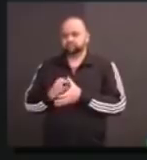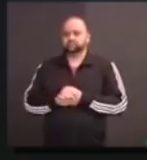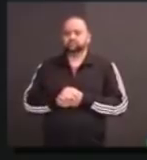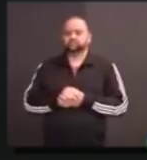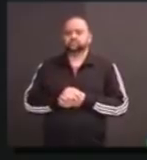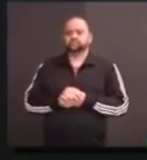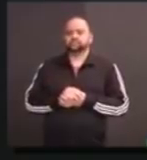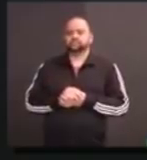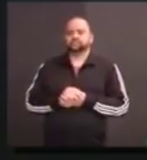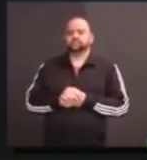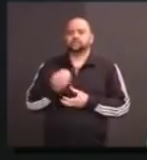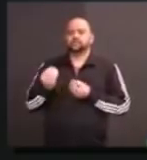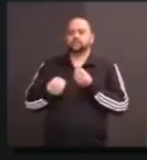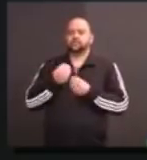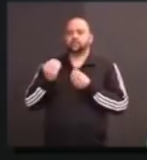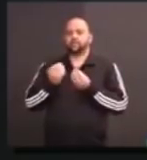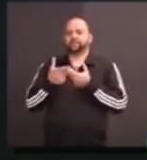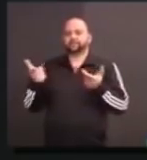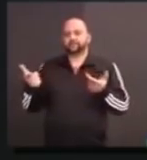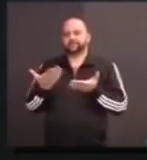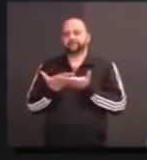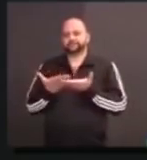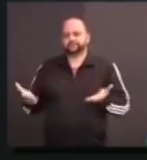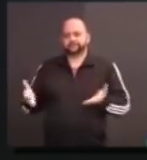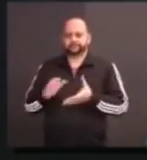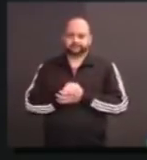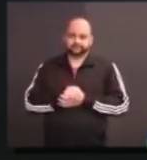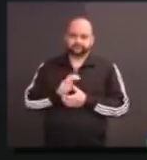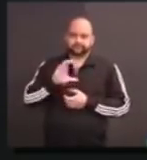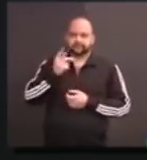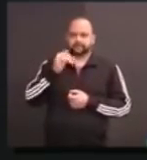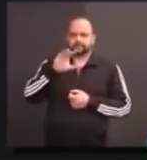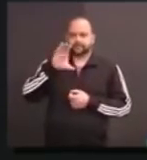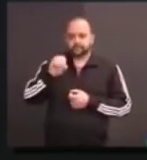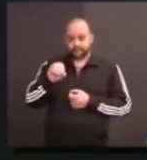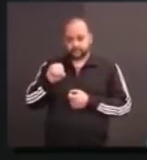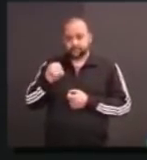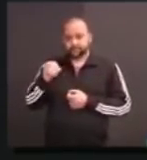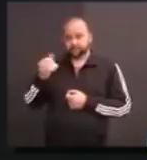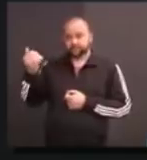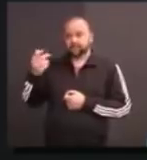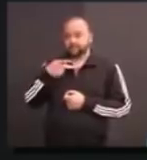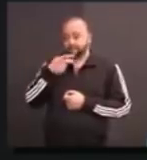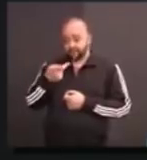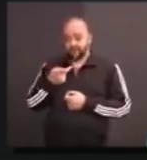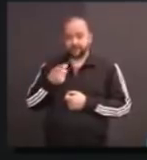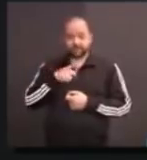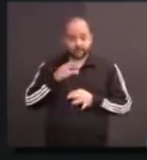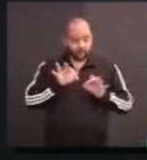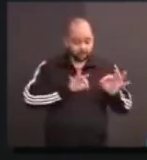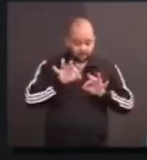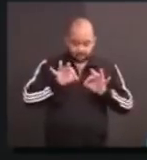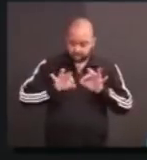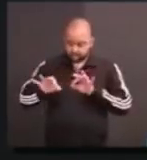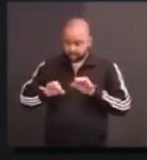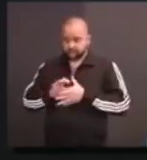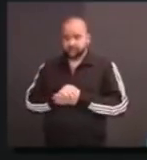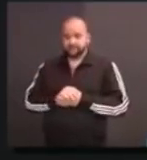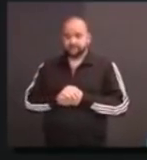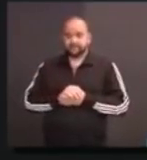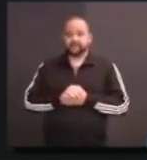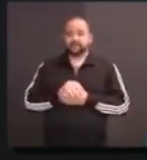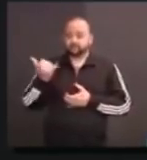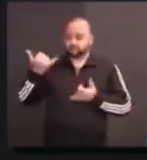como as trevas agem. O Chico dizia, olha, as trevas são organizadas. Ele nos